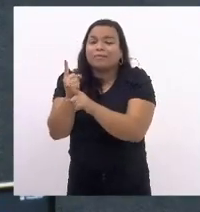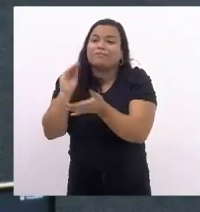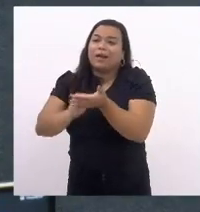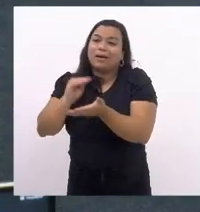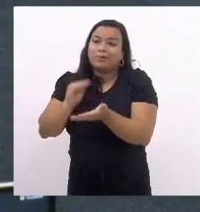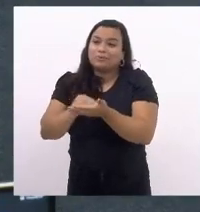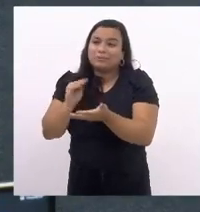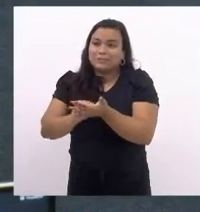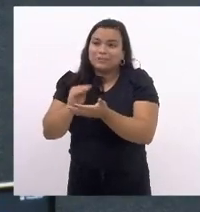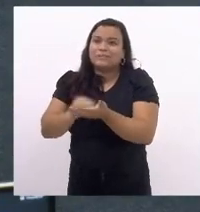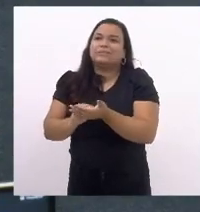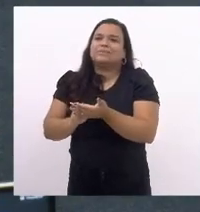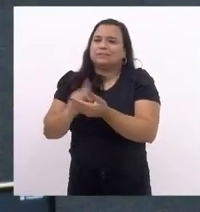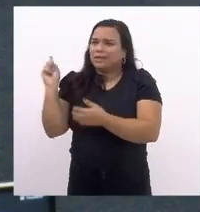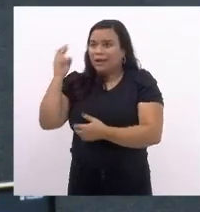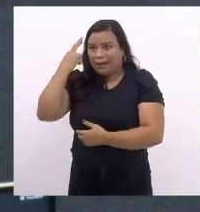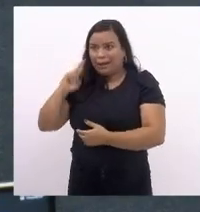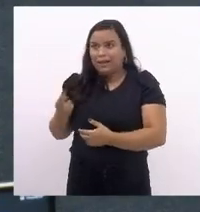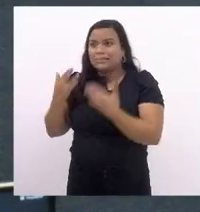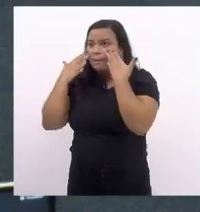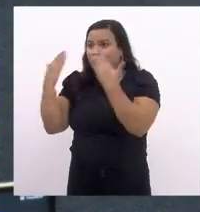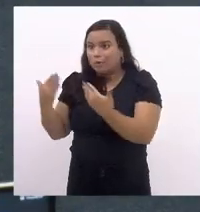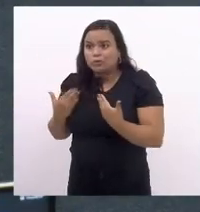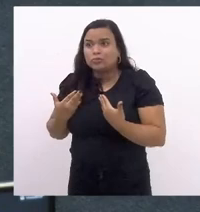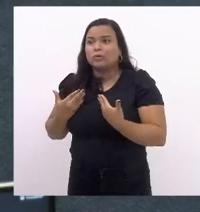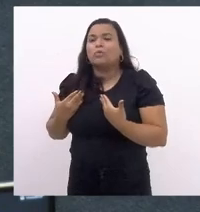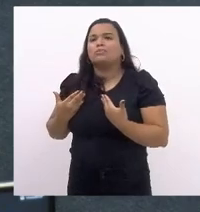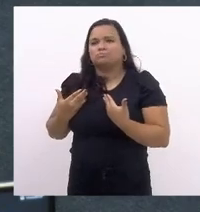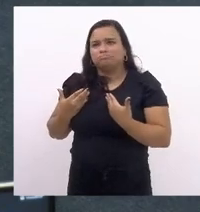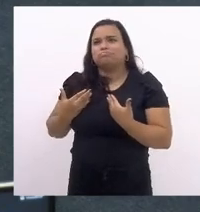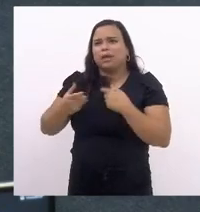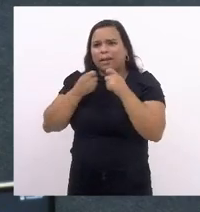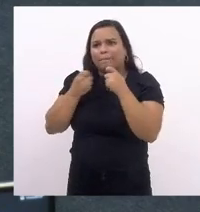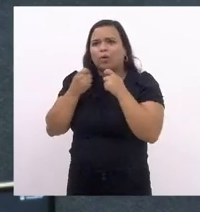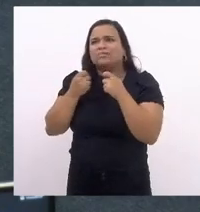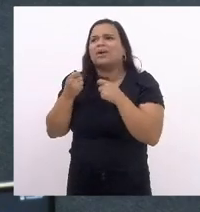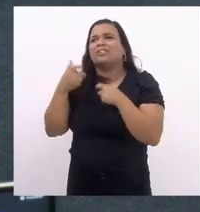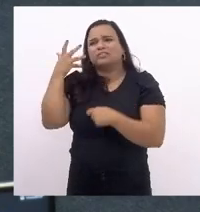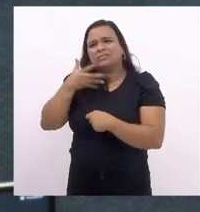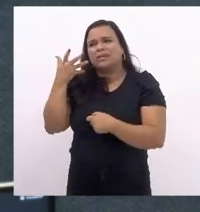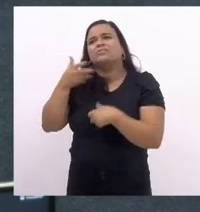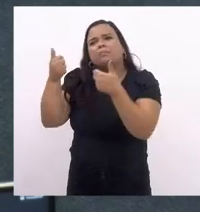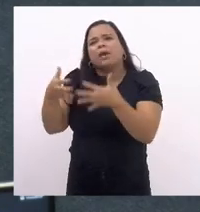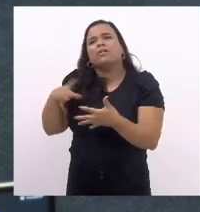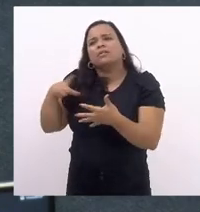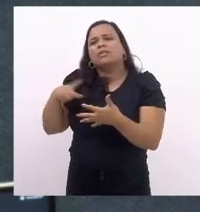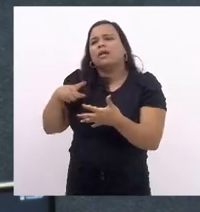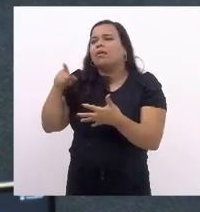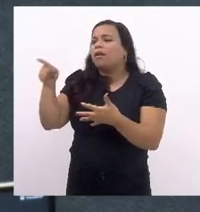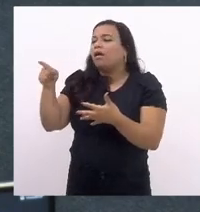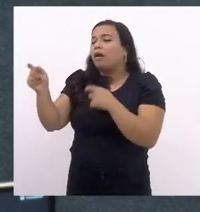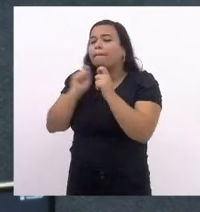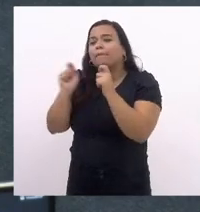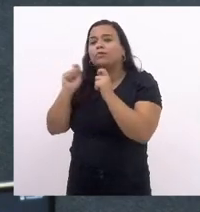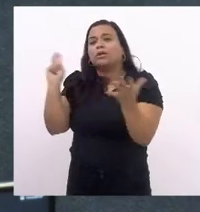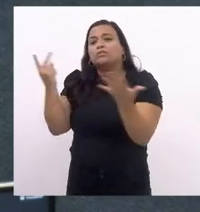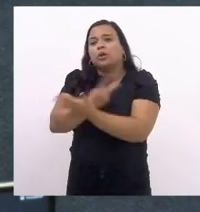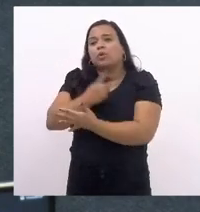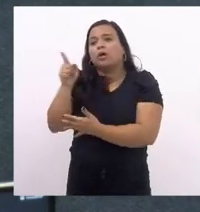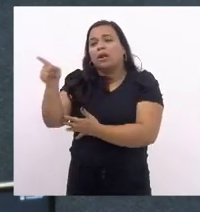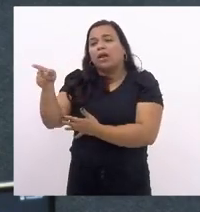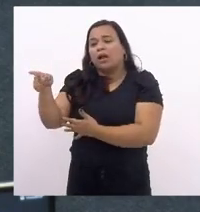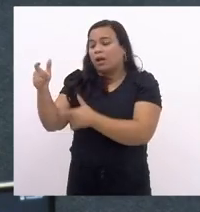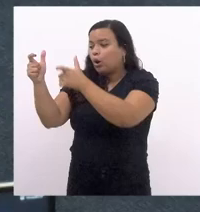mais cedo uma reportagem durante a sessão, mas que mostrou para a Marta também, reportagem dava conta de que numa determinada